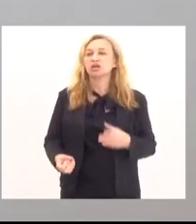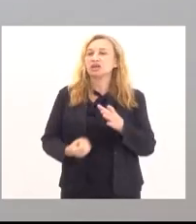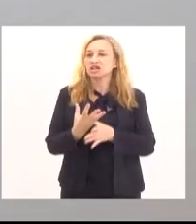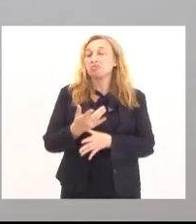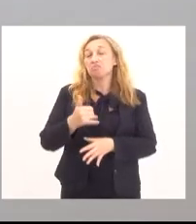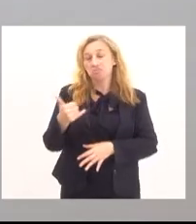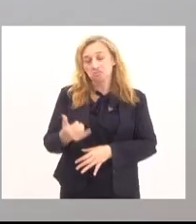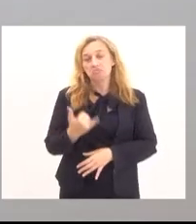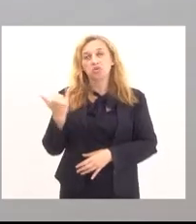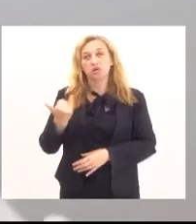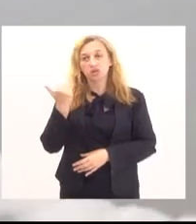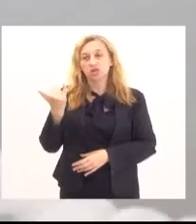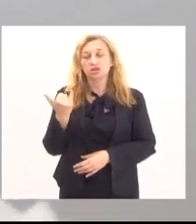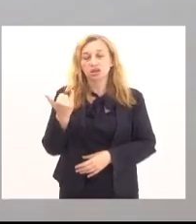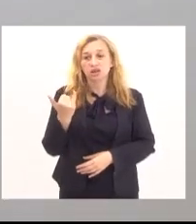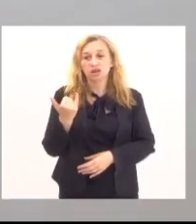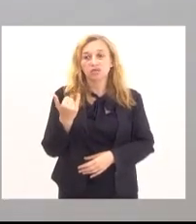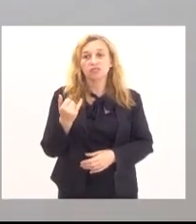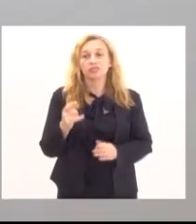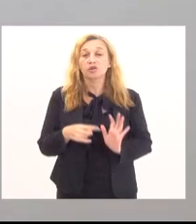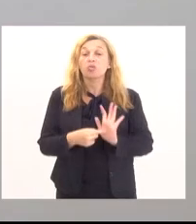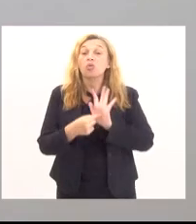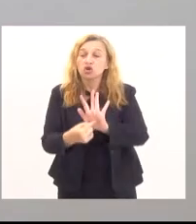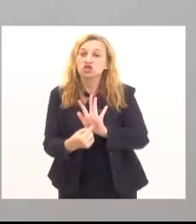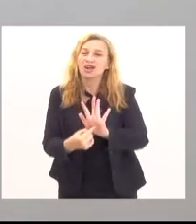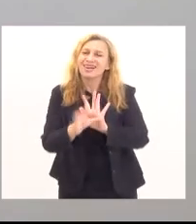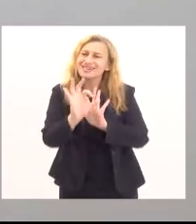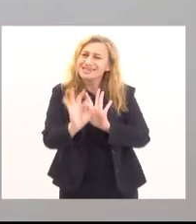dará, pelo menos, apontará